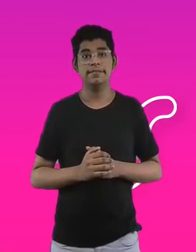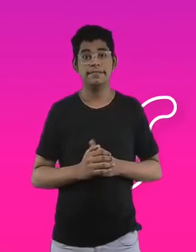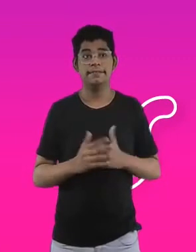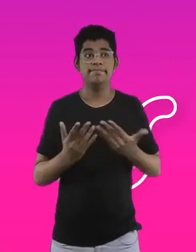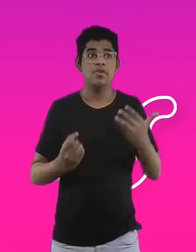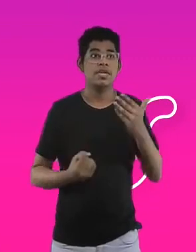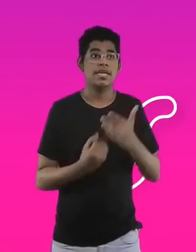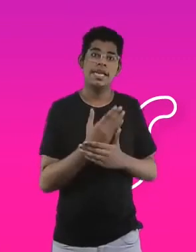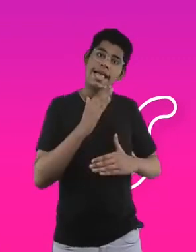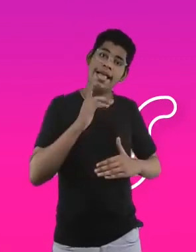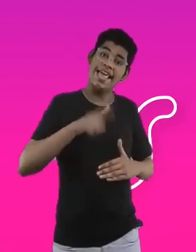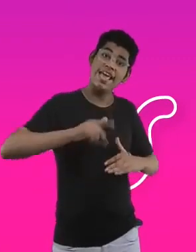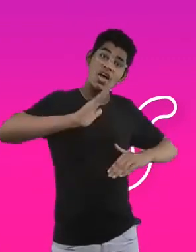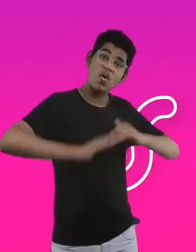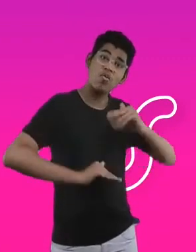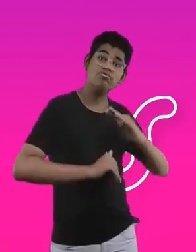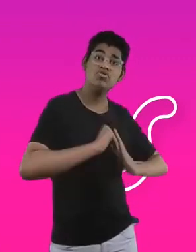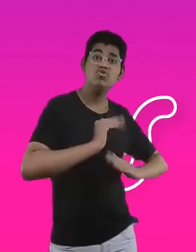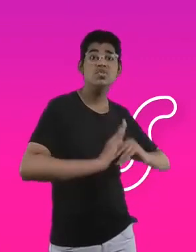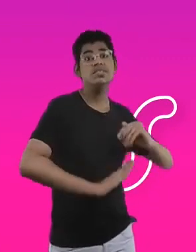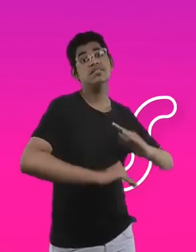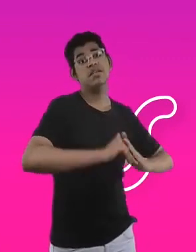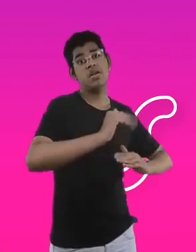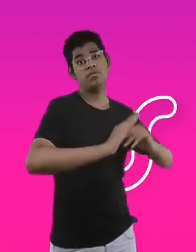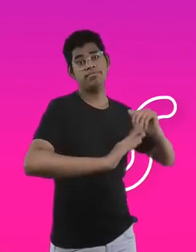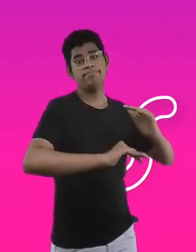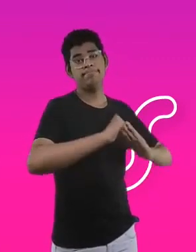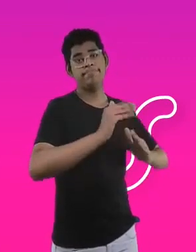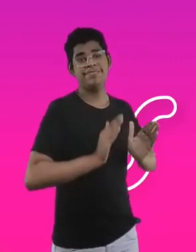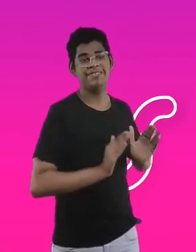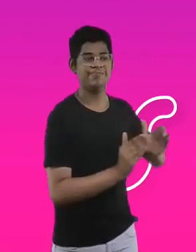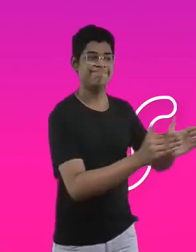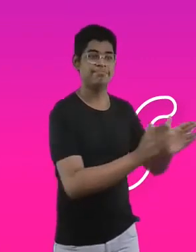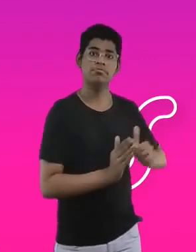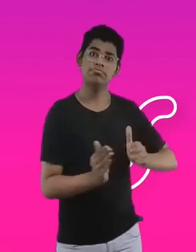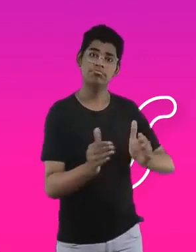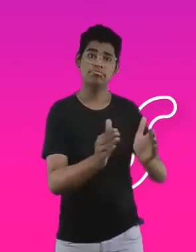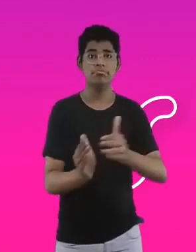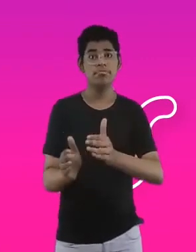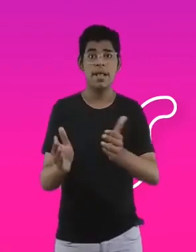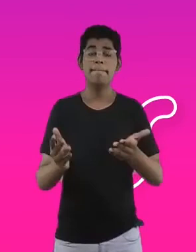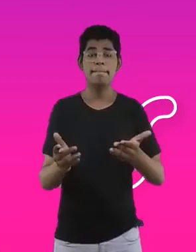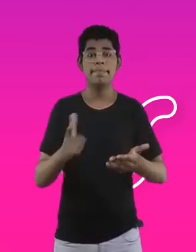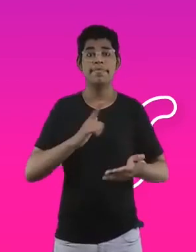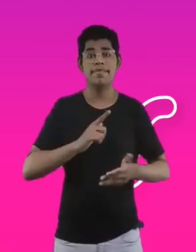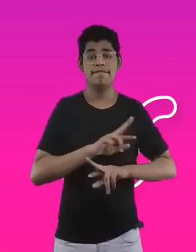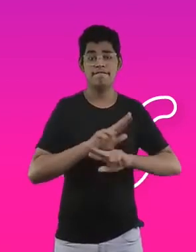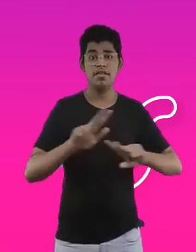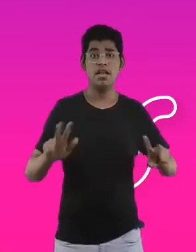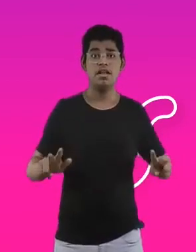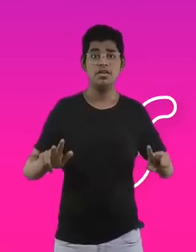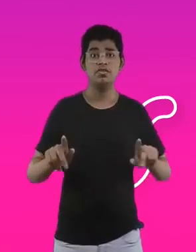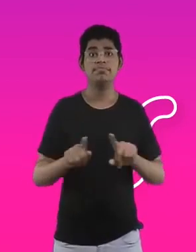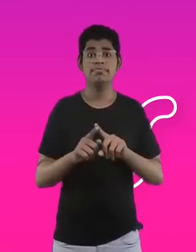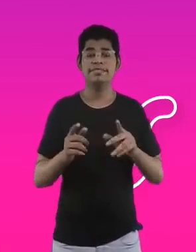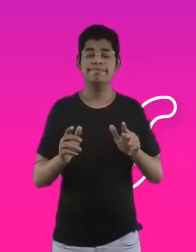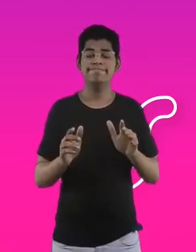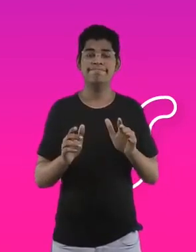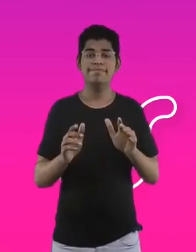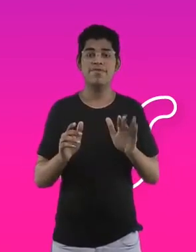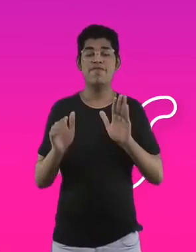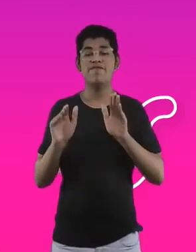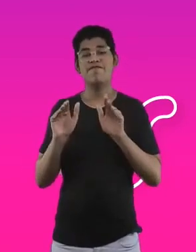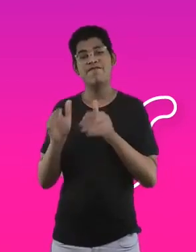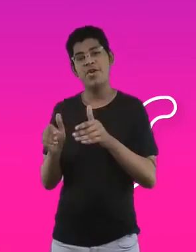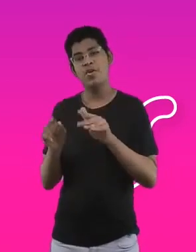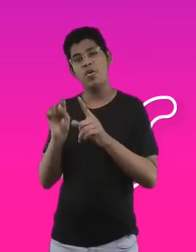construção que hoje segue caminhos paralelos, ou, enfim, busca se harmonizar com o desenvolvimento do próprio